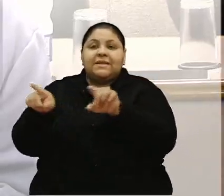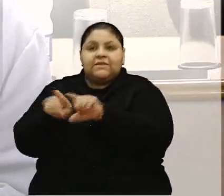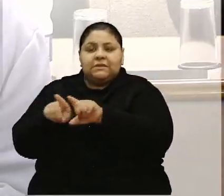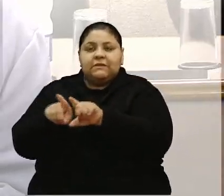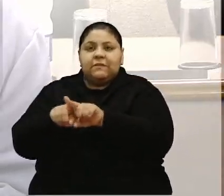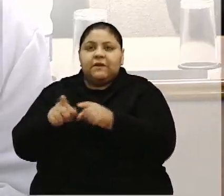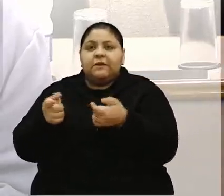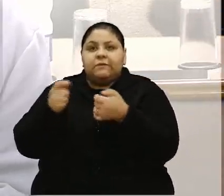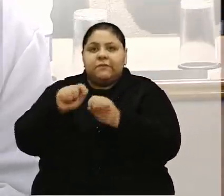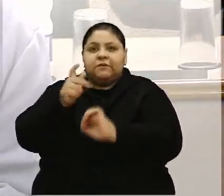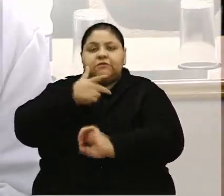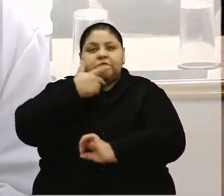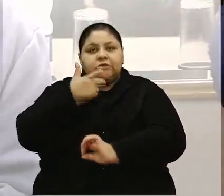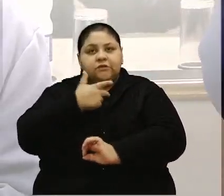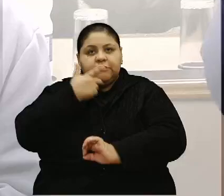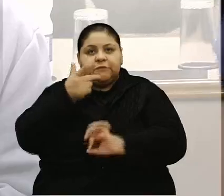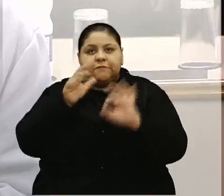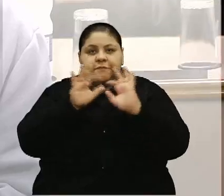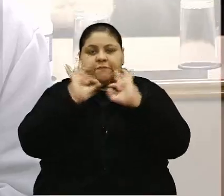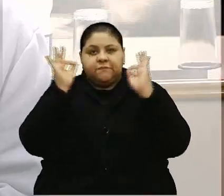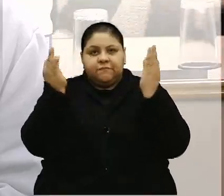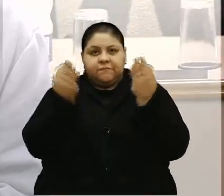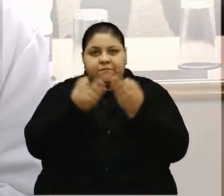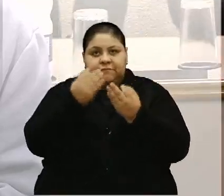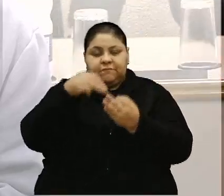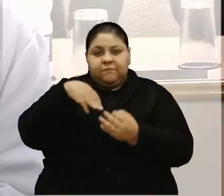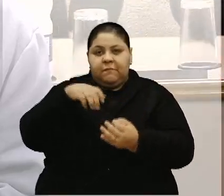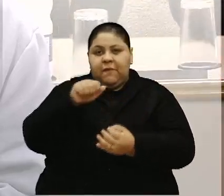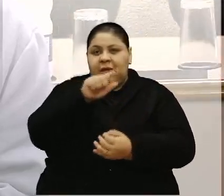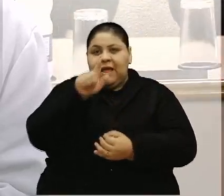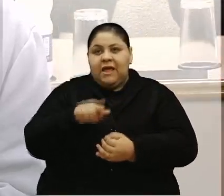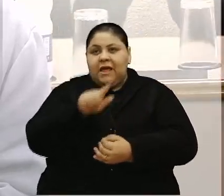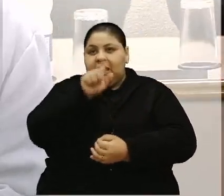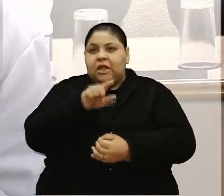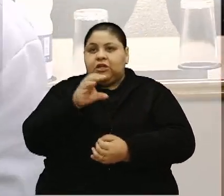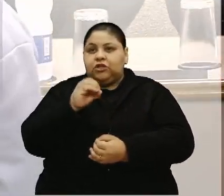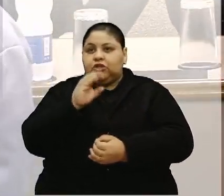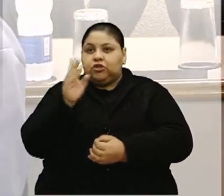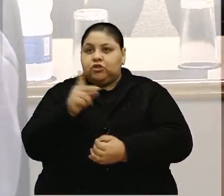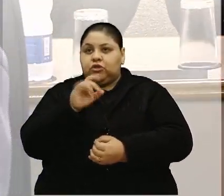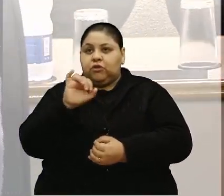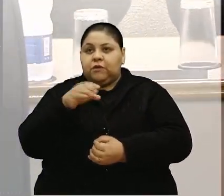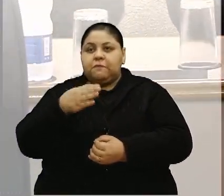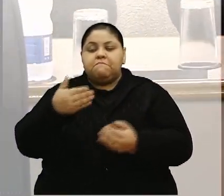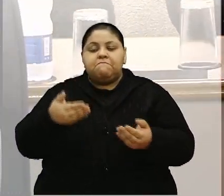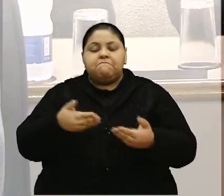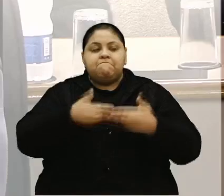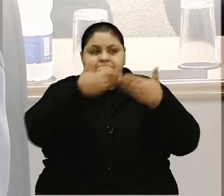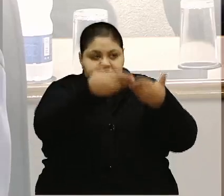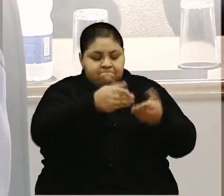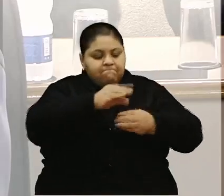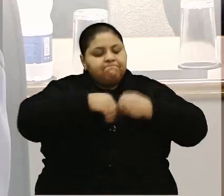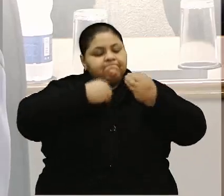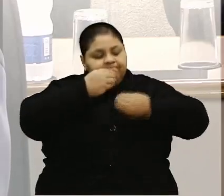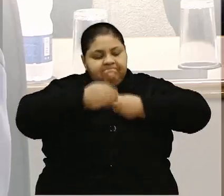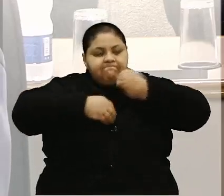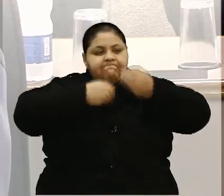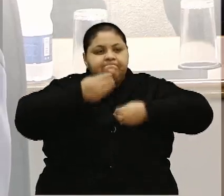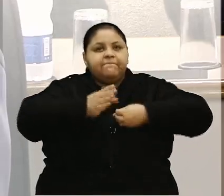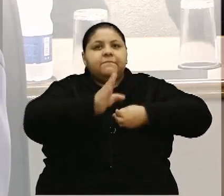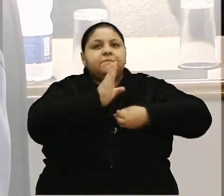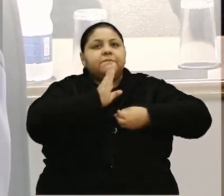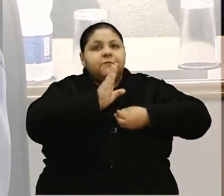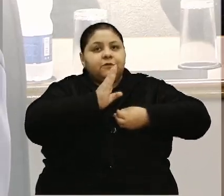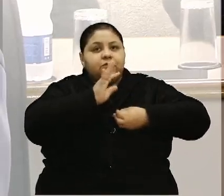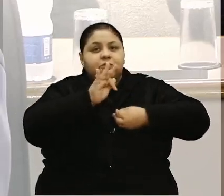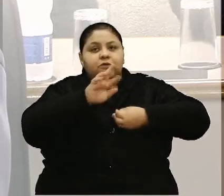também de dizer à família Mazzocchi meu sentimento. Eu conheci o senhor Frederico há